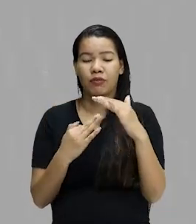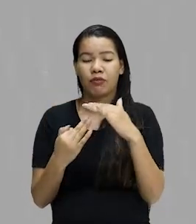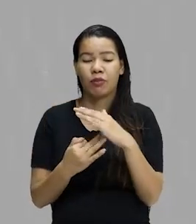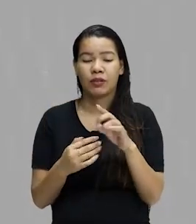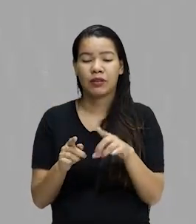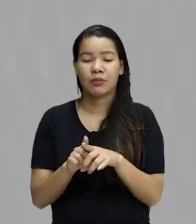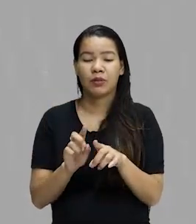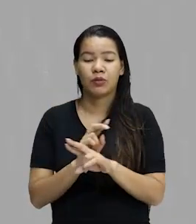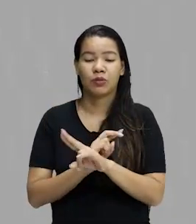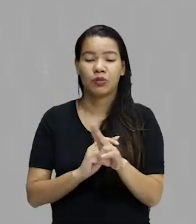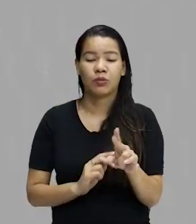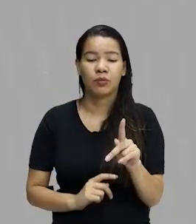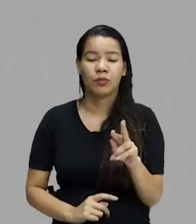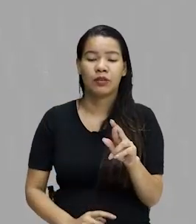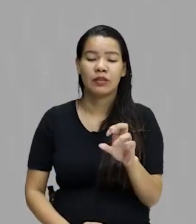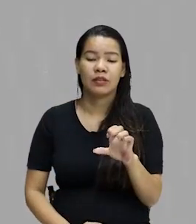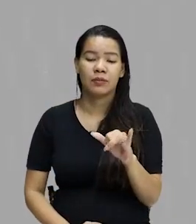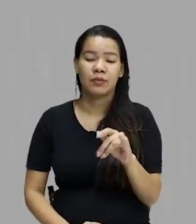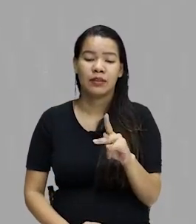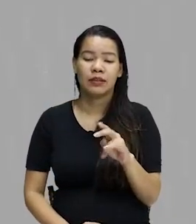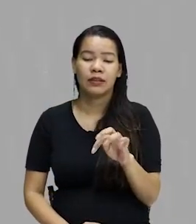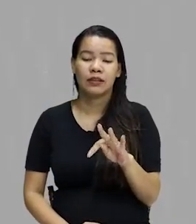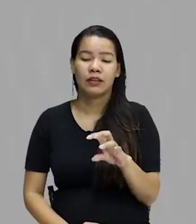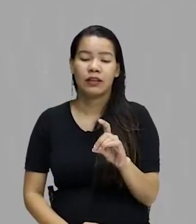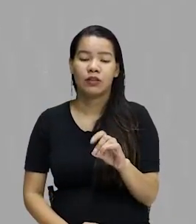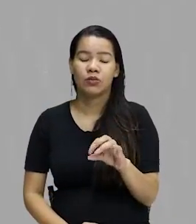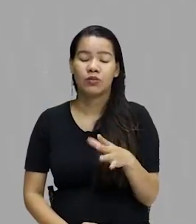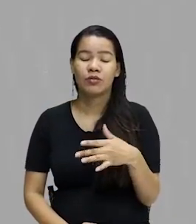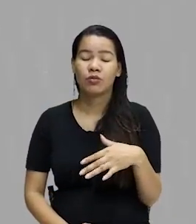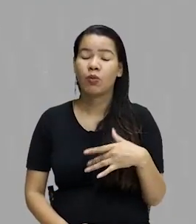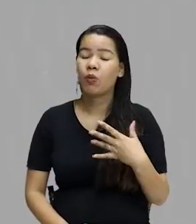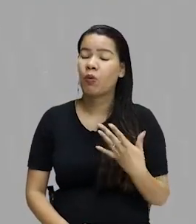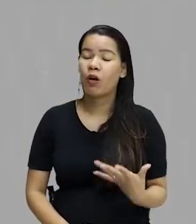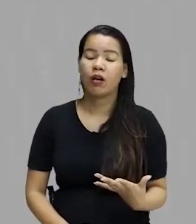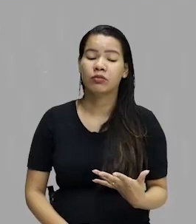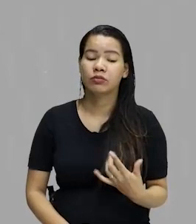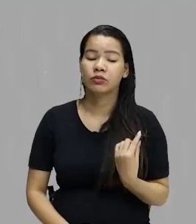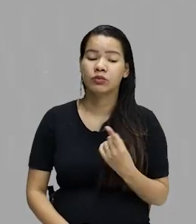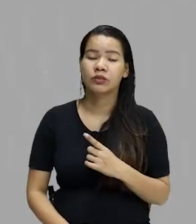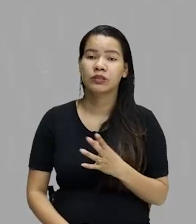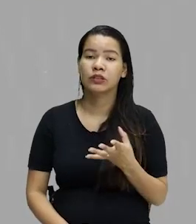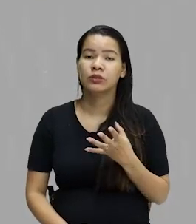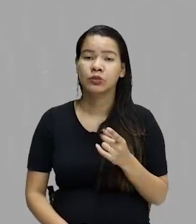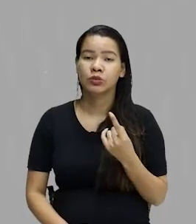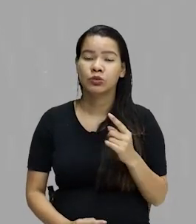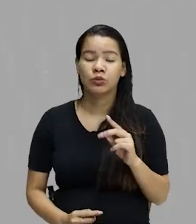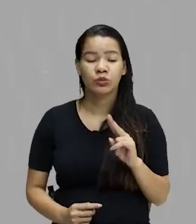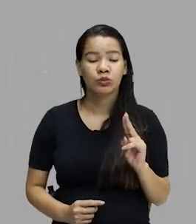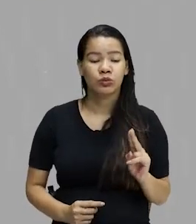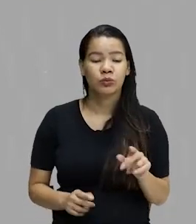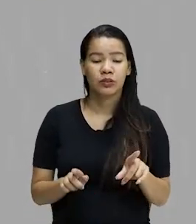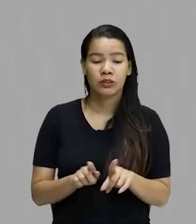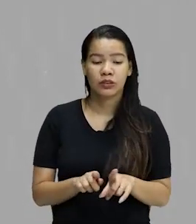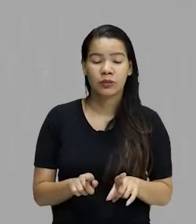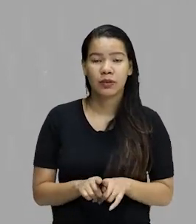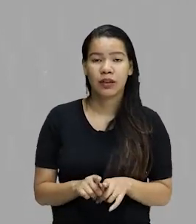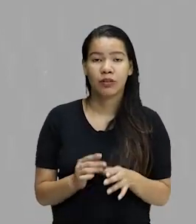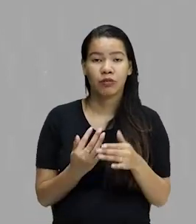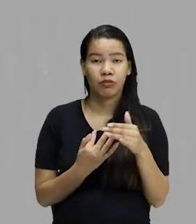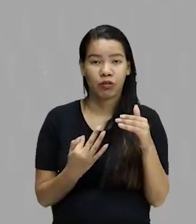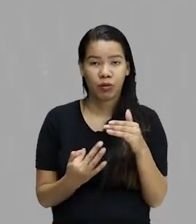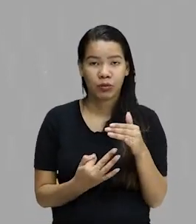são. Então, aqui o enfoque é com relação à substância B. Queremos um nome e a sua